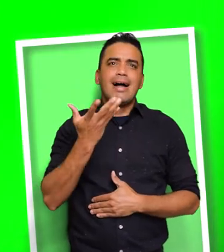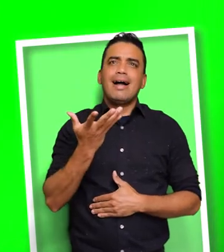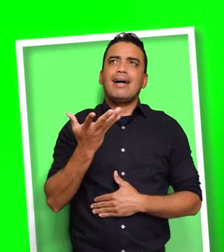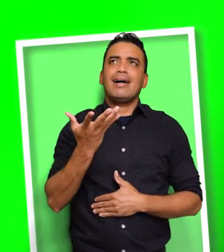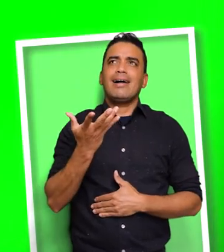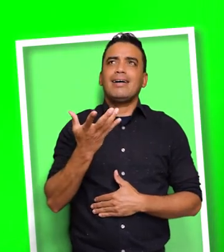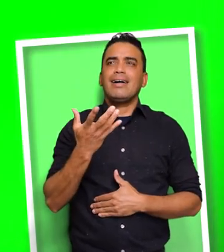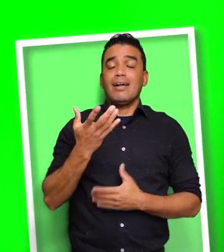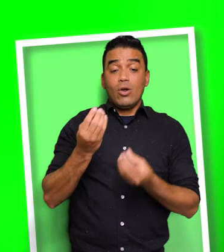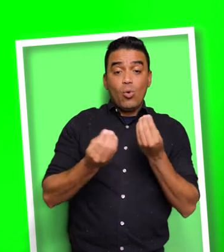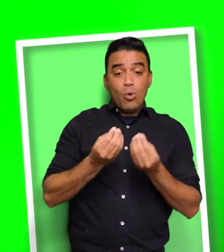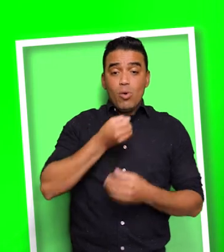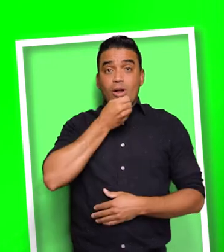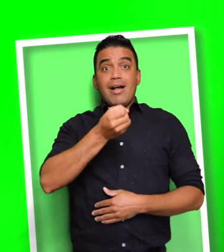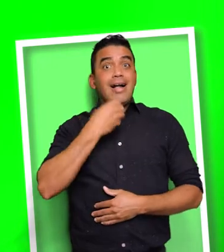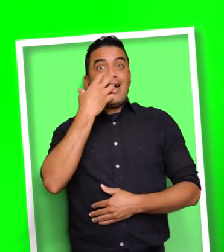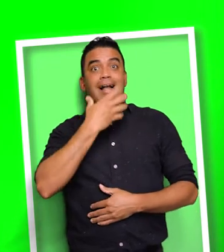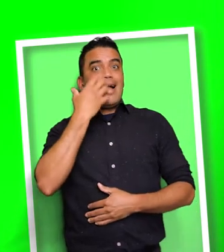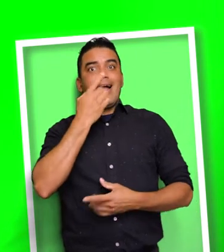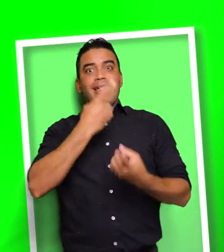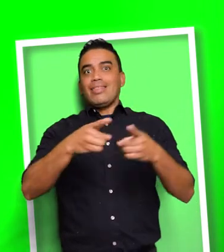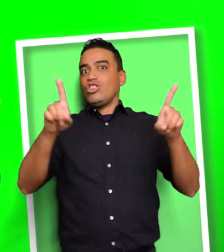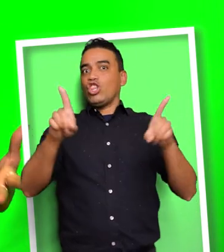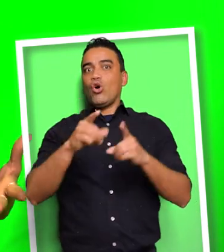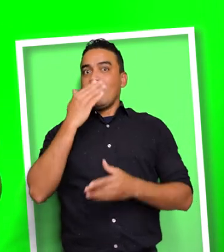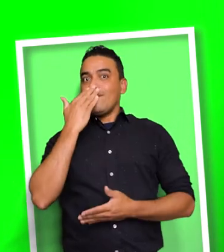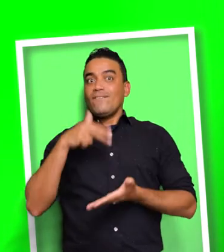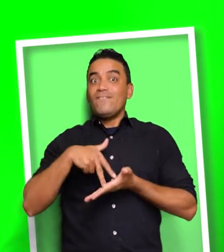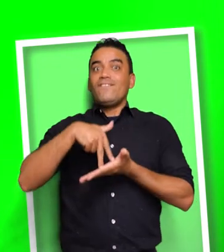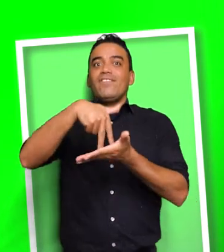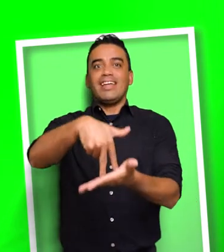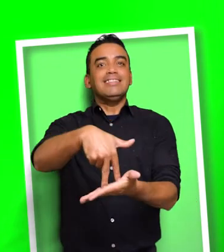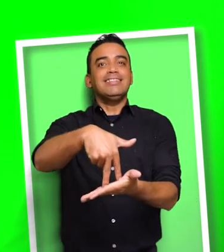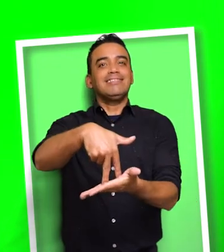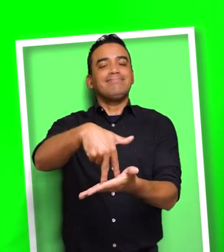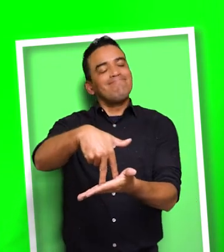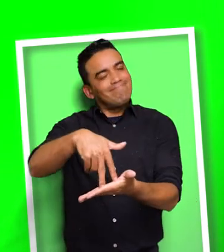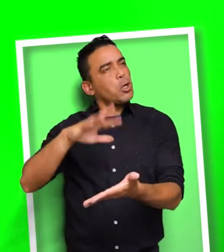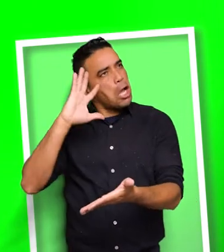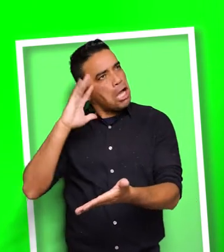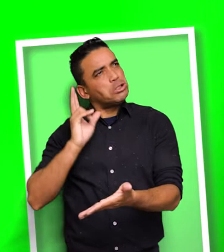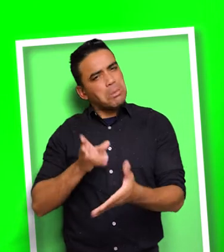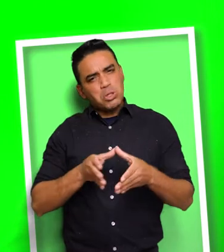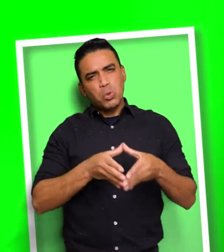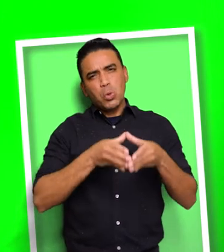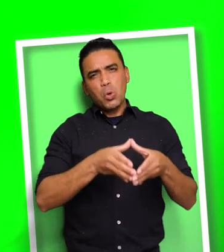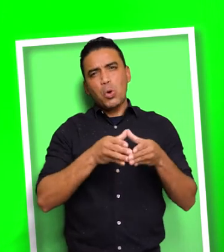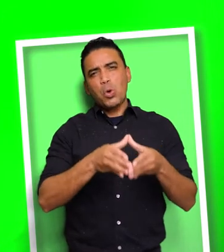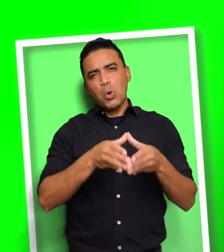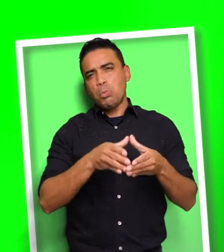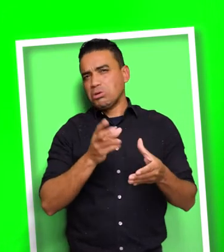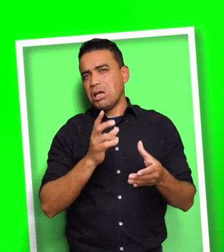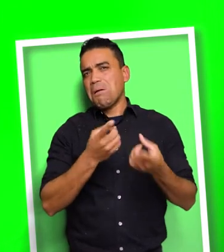lugar de cantora mesmo, assim, né? Cantora que tá à frente. Eu acho que eu sempre tive banda, mas sempre